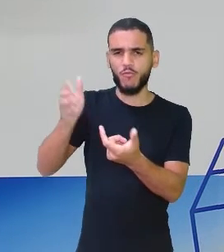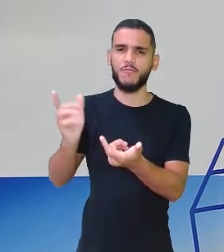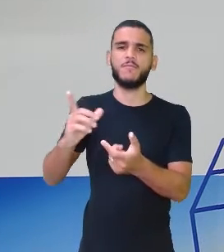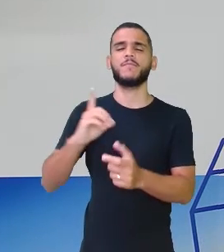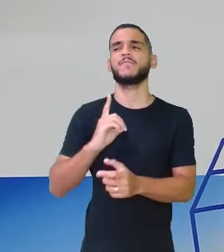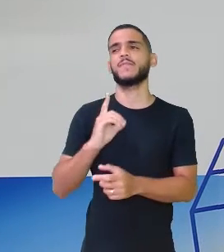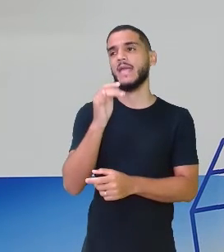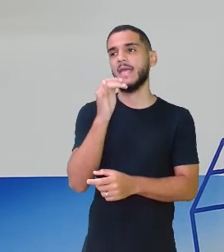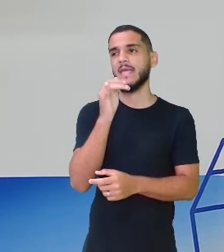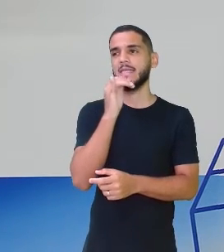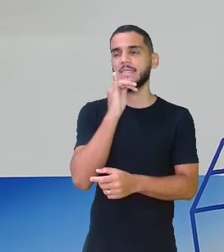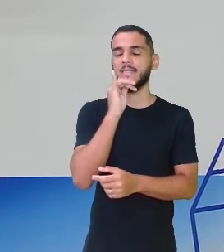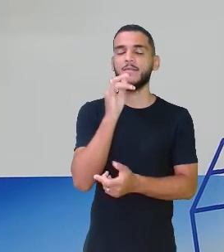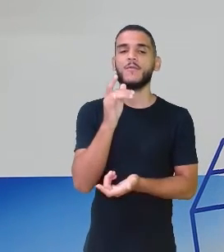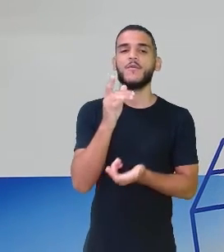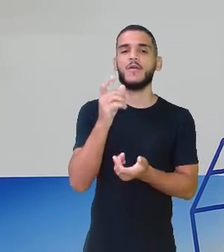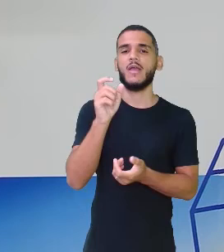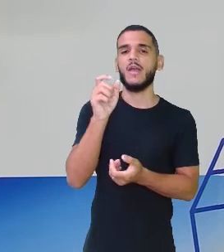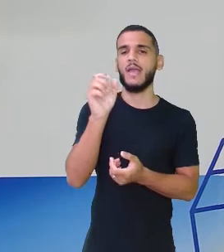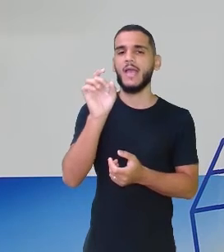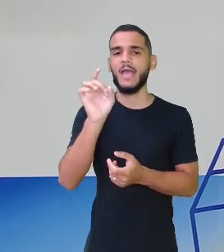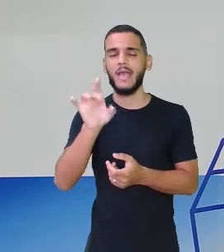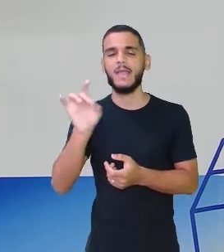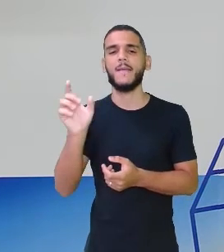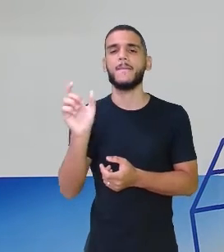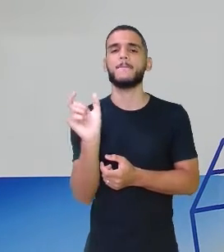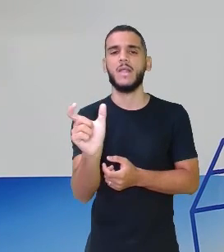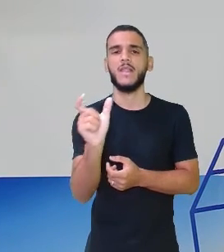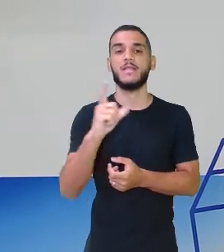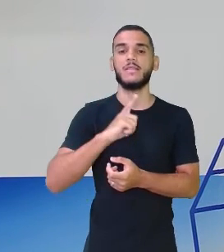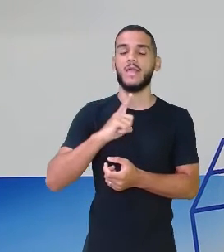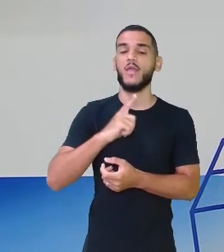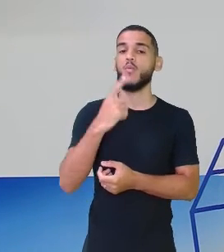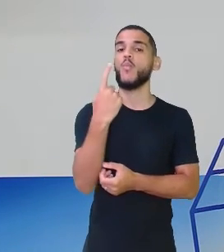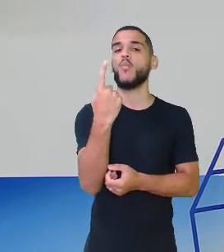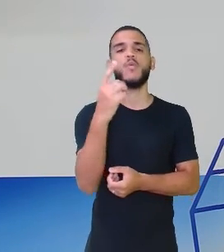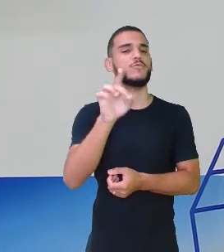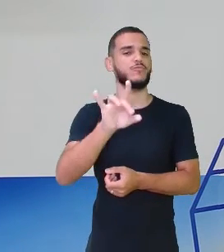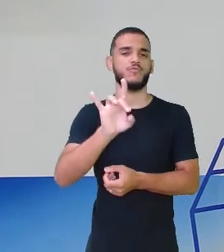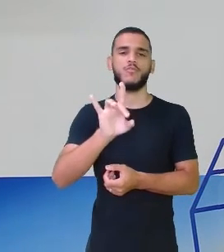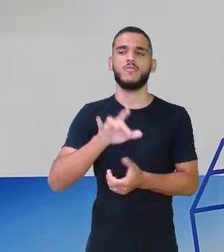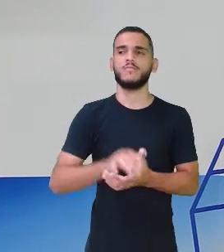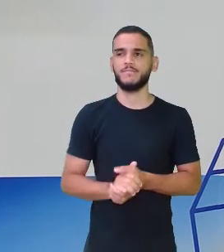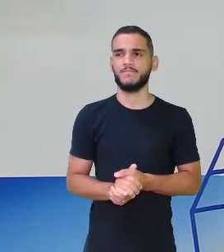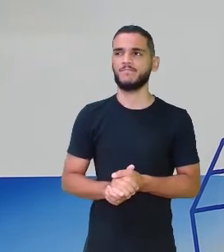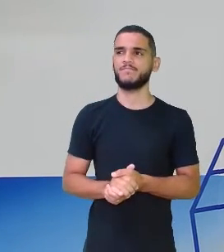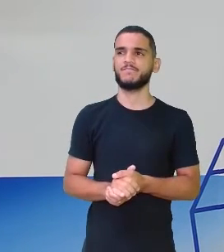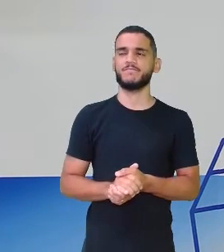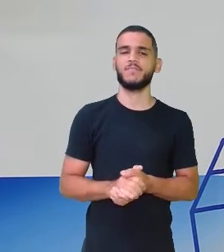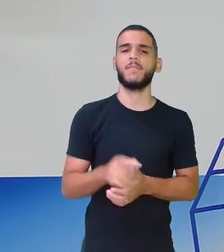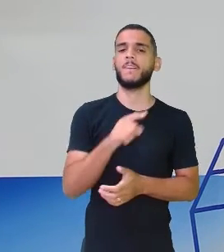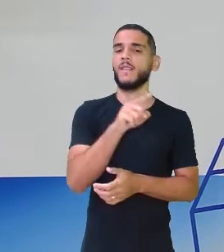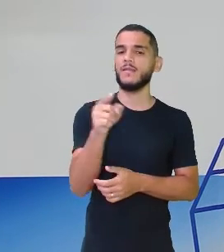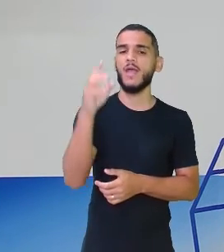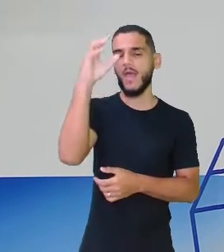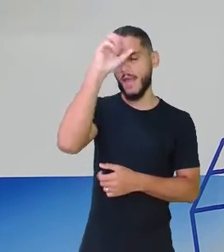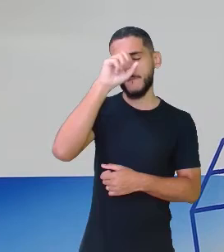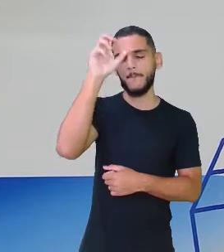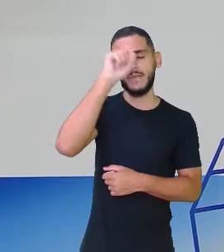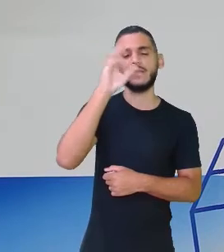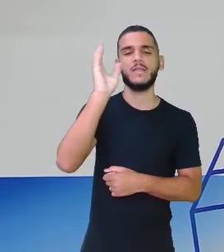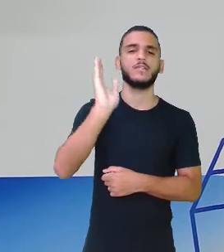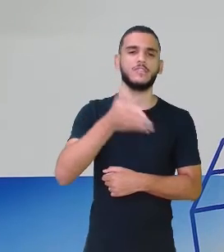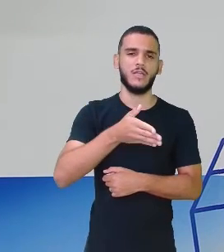que em cada palavra há apenas uma. Vocês já